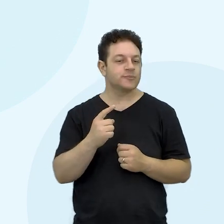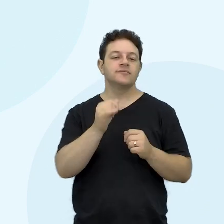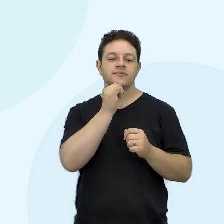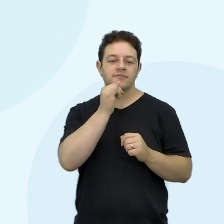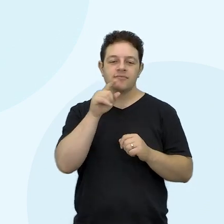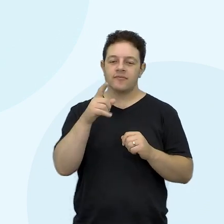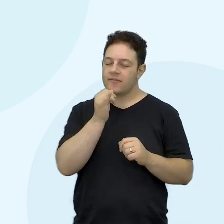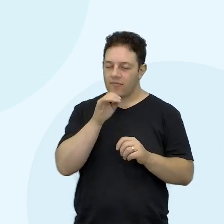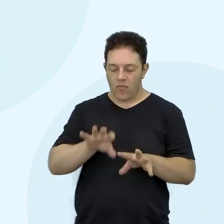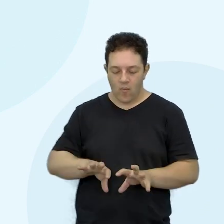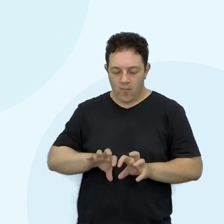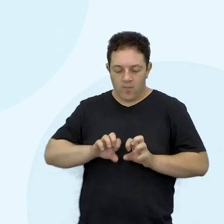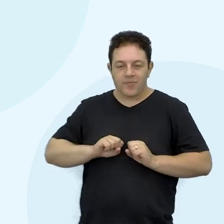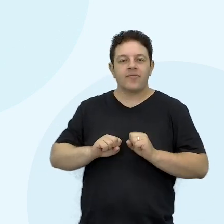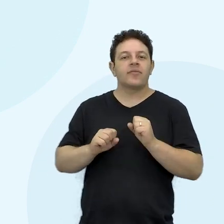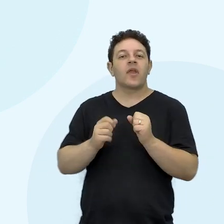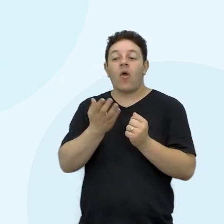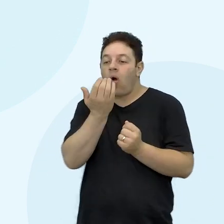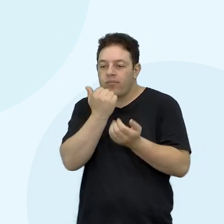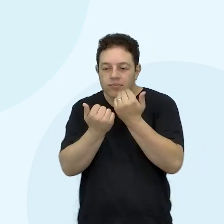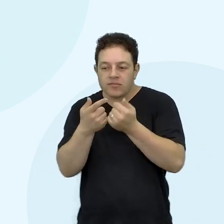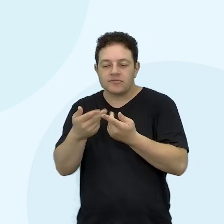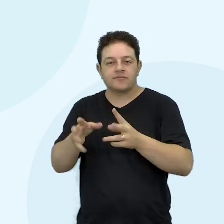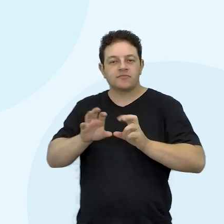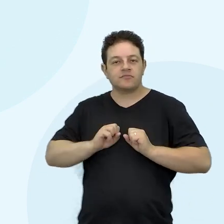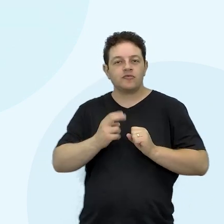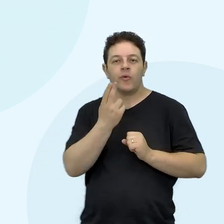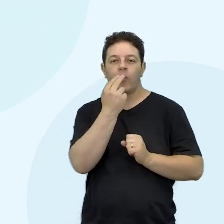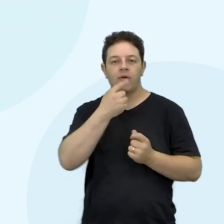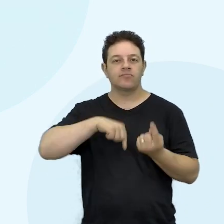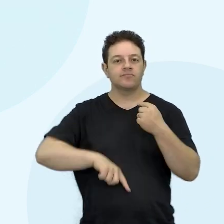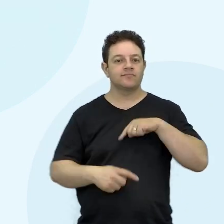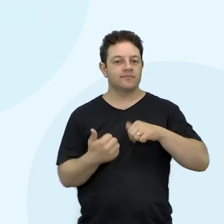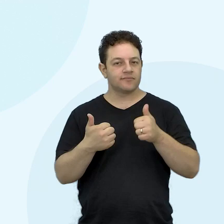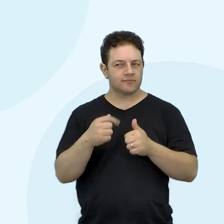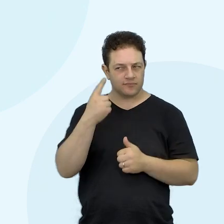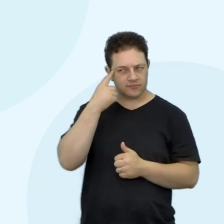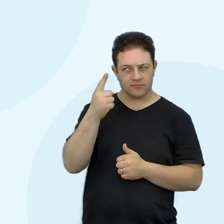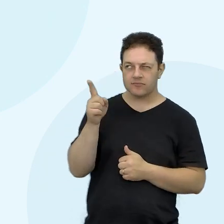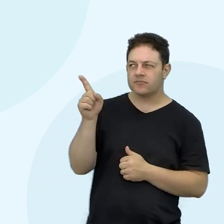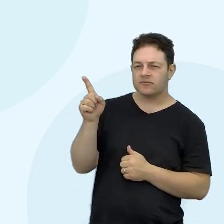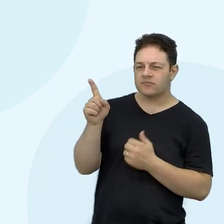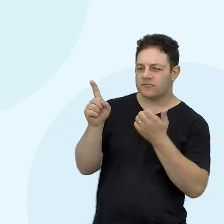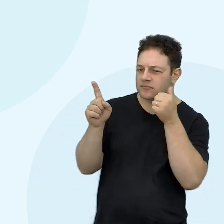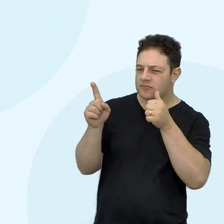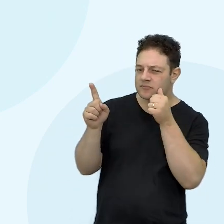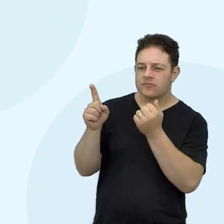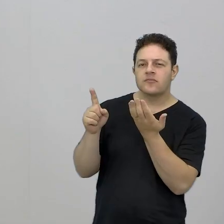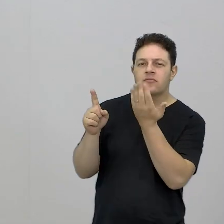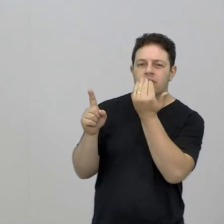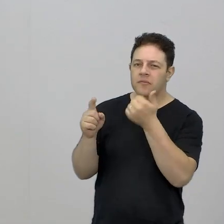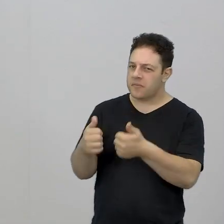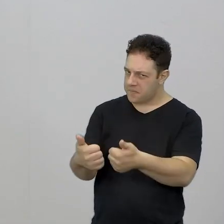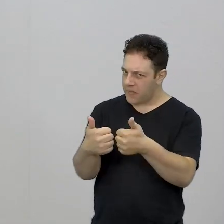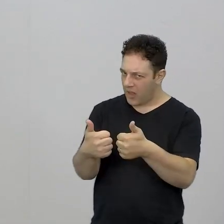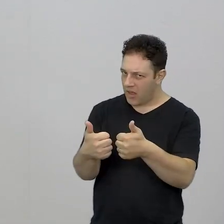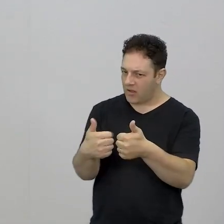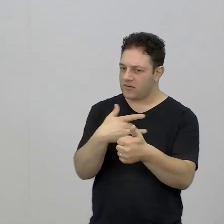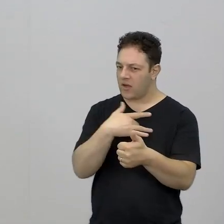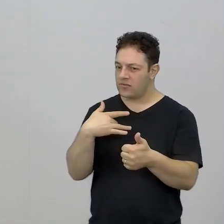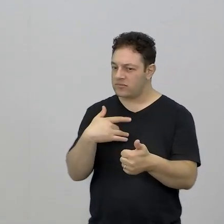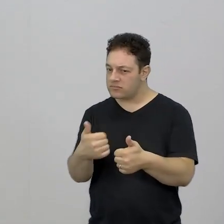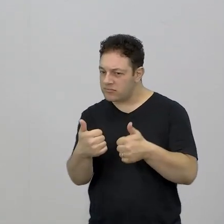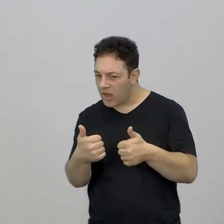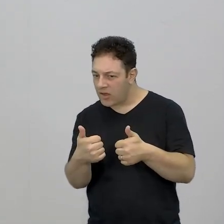má absorção, né, dos nutrientes. Então, será que essa mulher, primeiro, ela está se alimentando adequadamente, né?